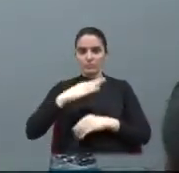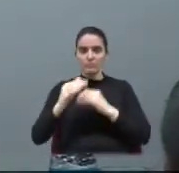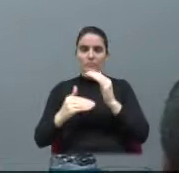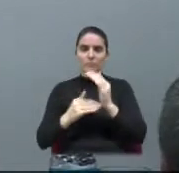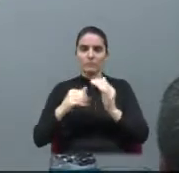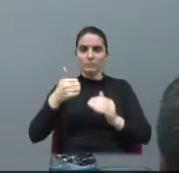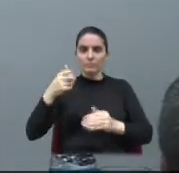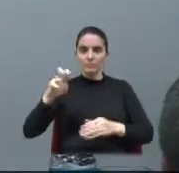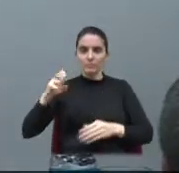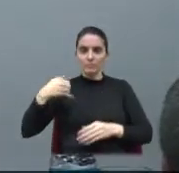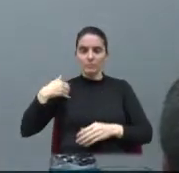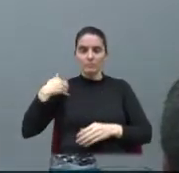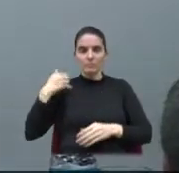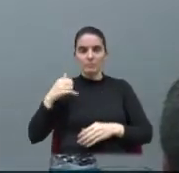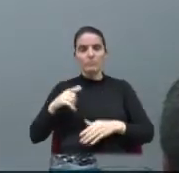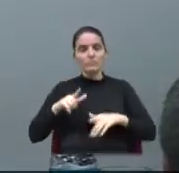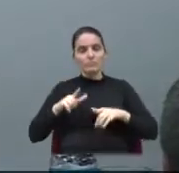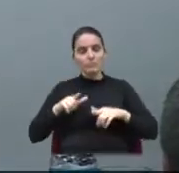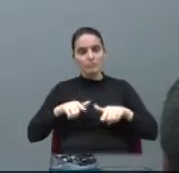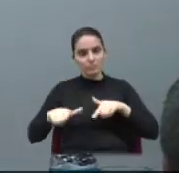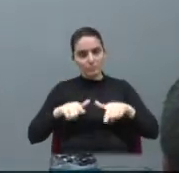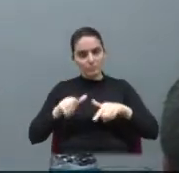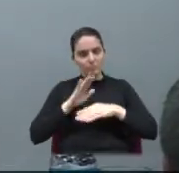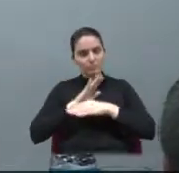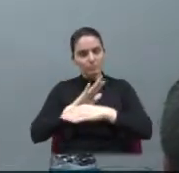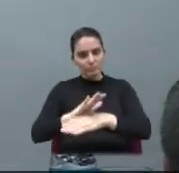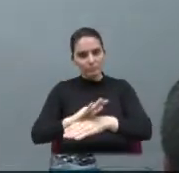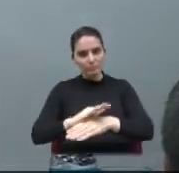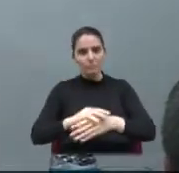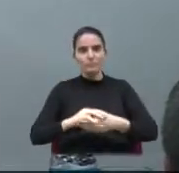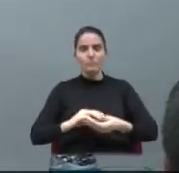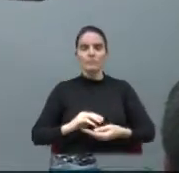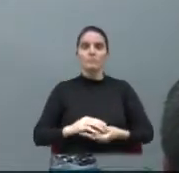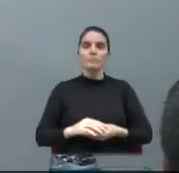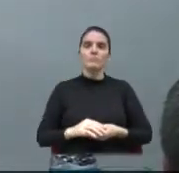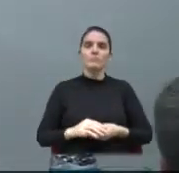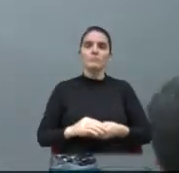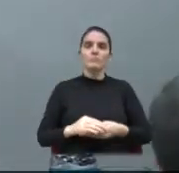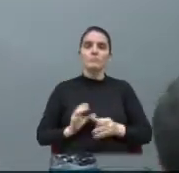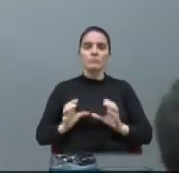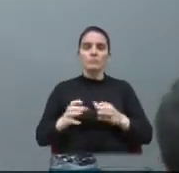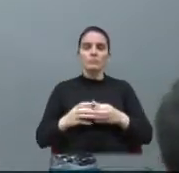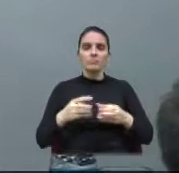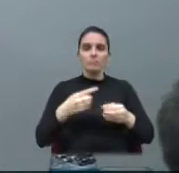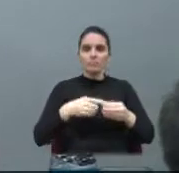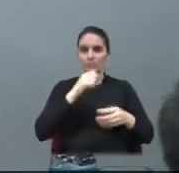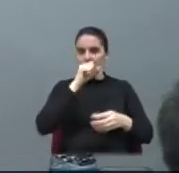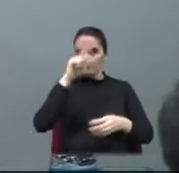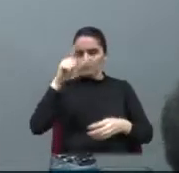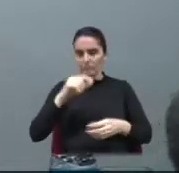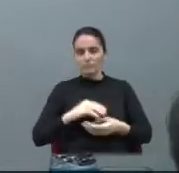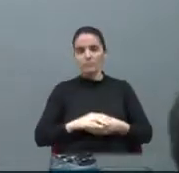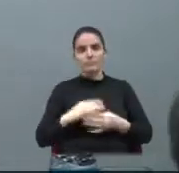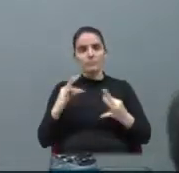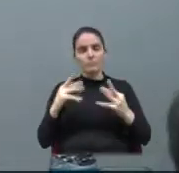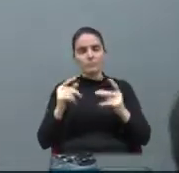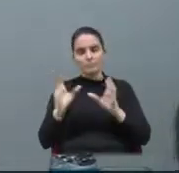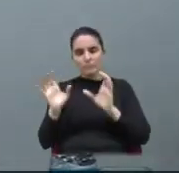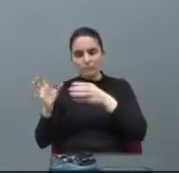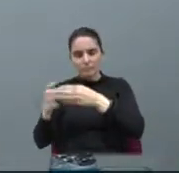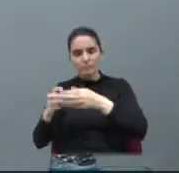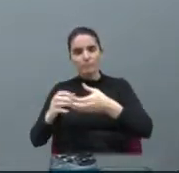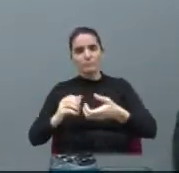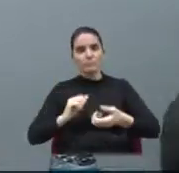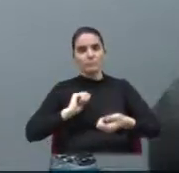serviços gratuitamente pela comunidade. Inclusive, Vaguinho, no Rola Bola, lá na Vista Alegre, esse grupo aqui esteve todo presente lá ajudando o pessoal.